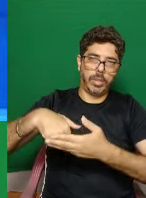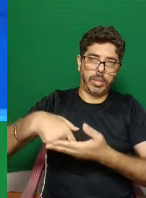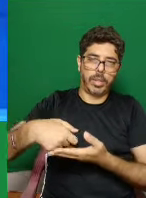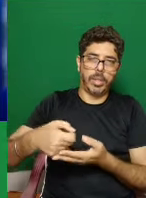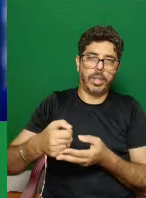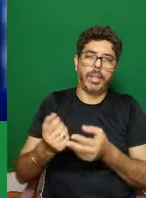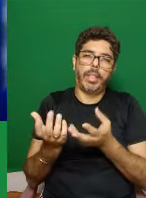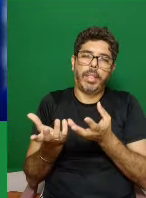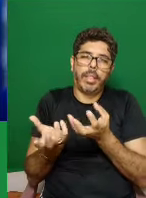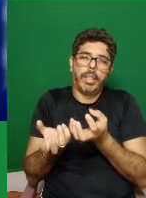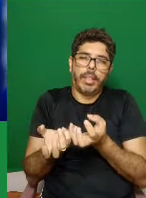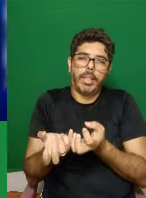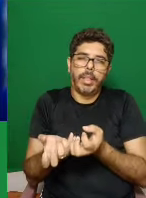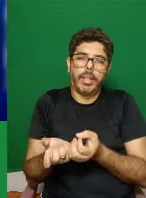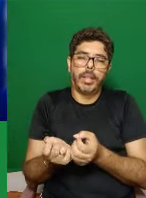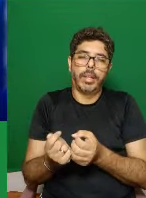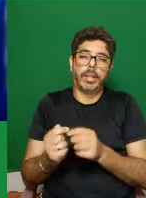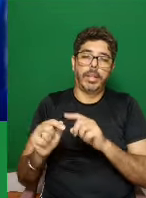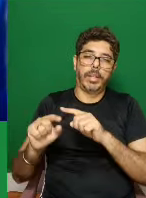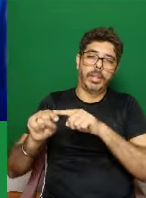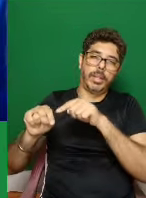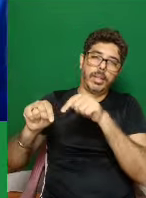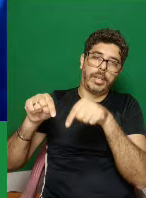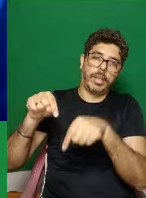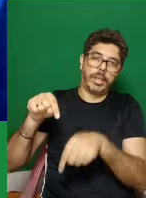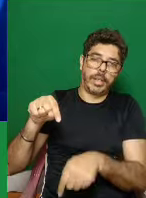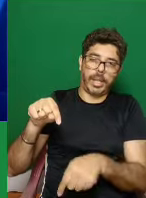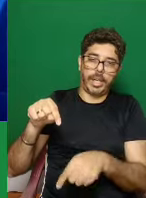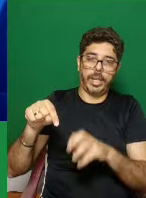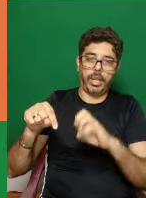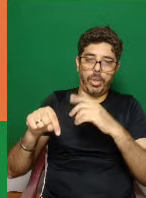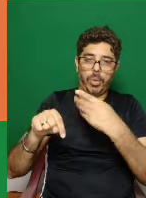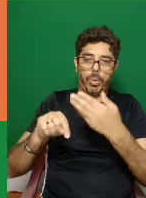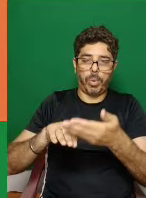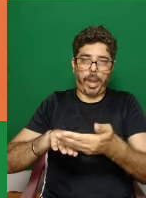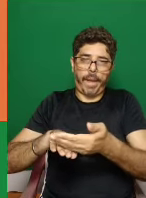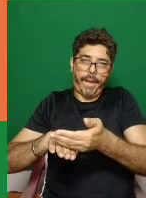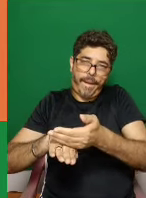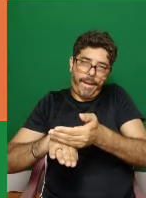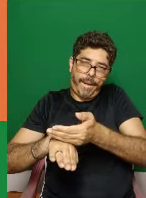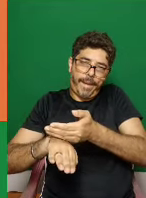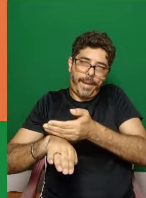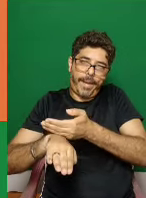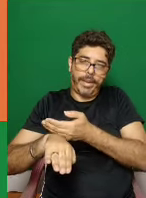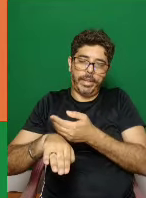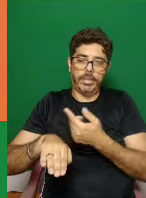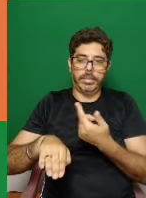caem do rotor ou são raspadas por uma escova na outra extremidade.